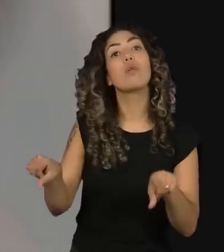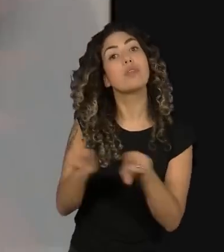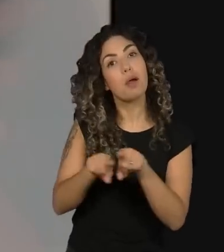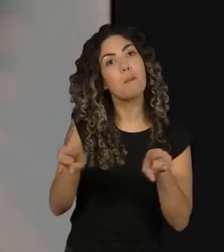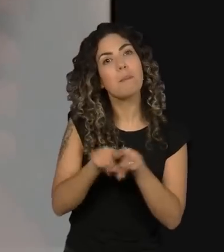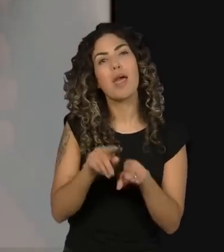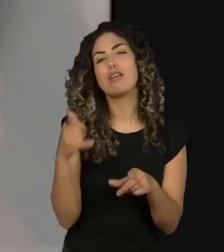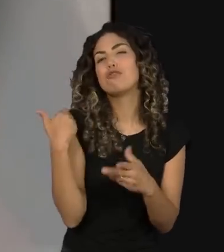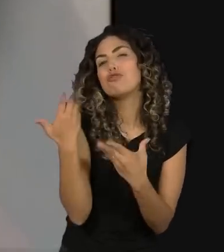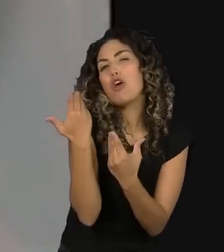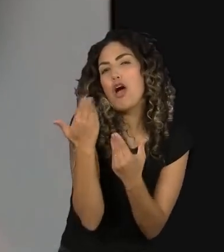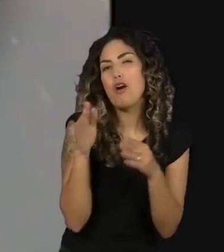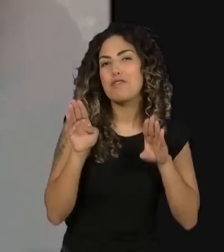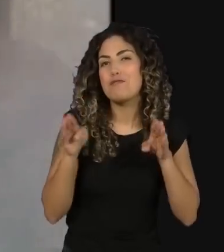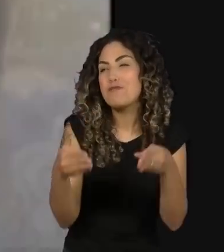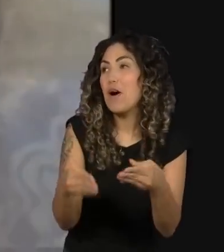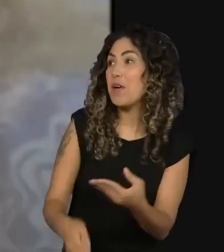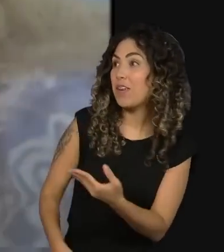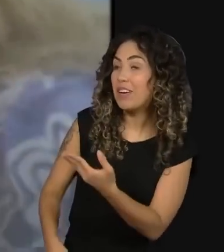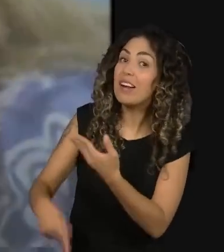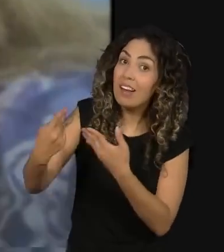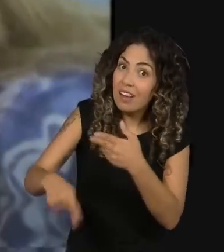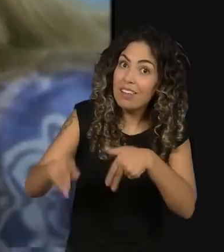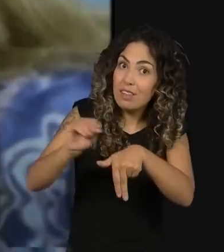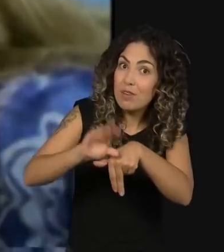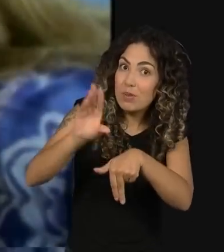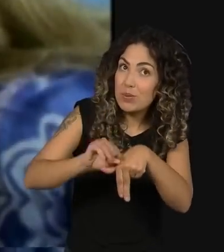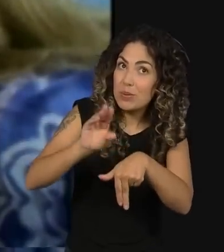de Adolescente aqui na TV Cultura.